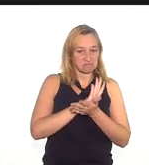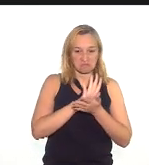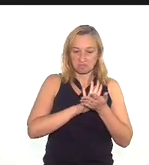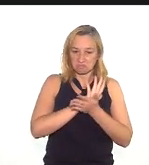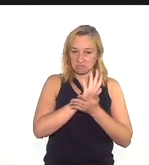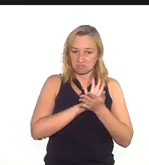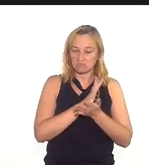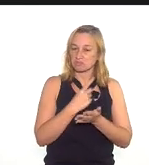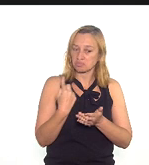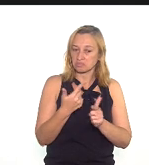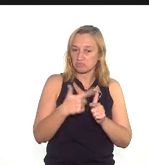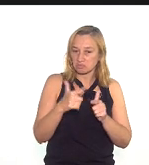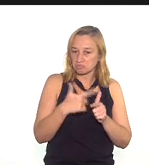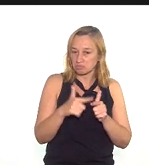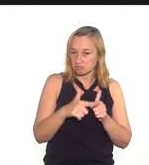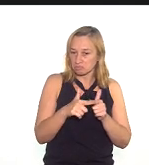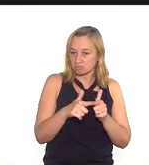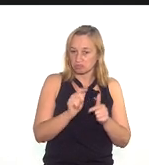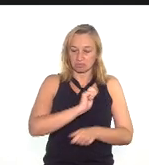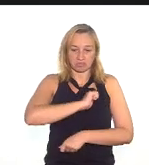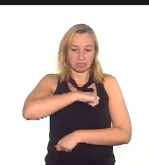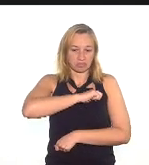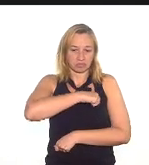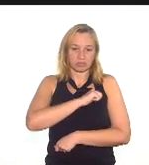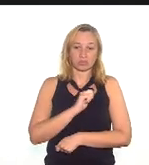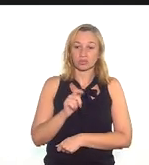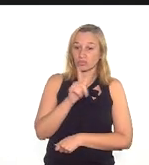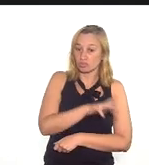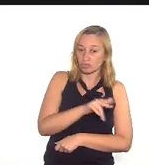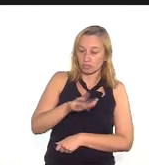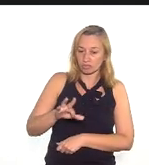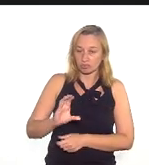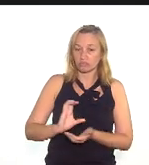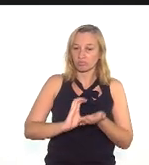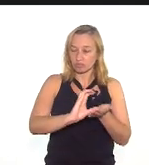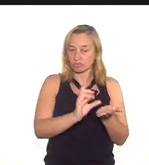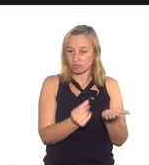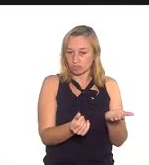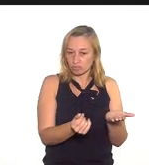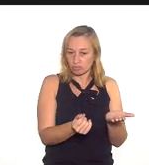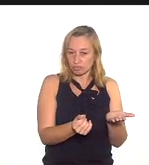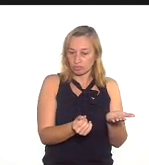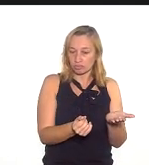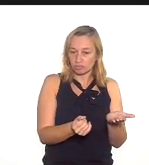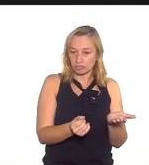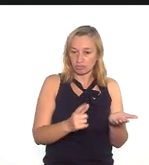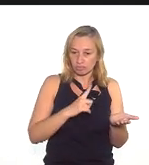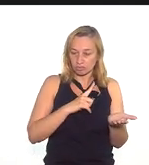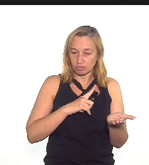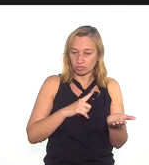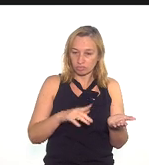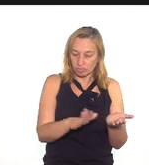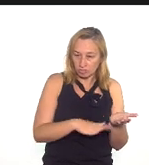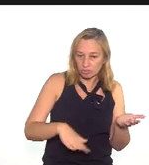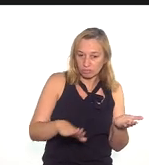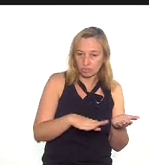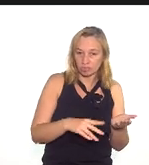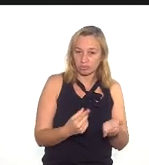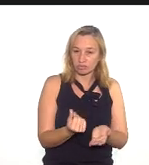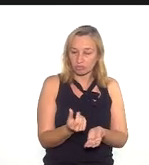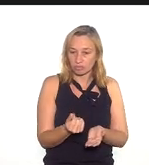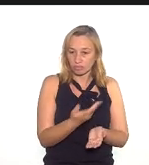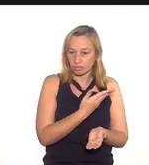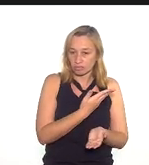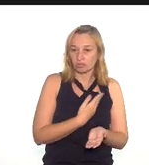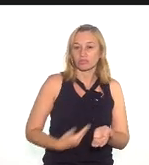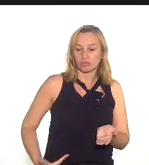do nosso problema fiscal, diferente dos recursos que vinham do setor do orçamento público para o